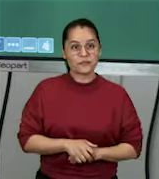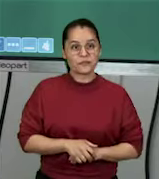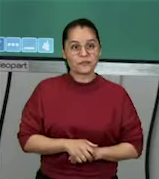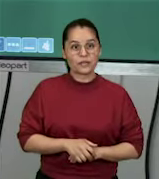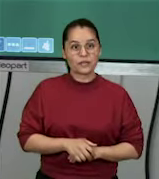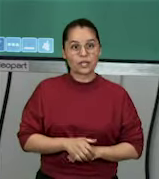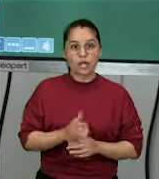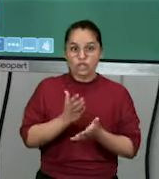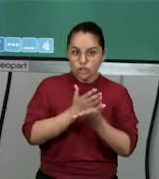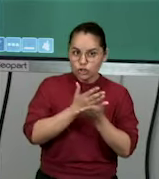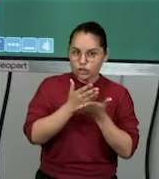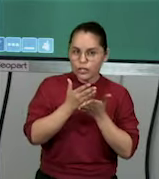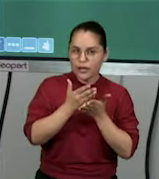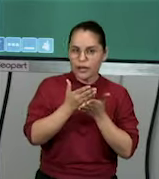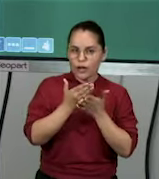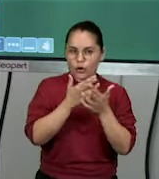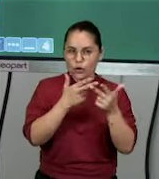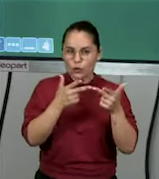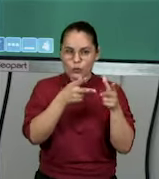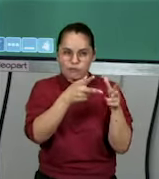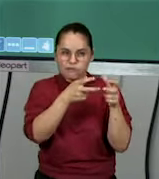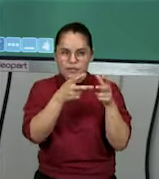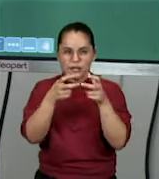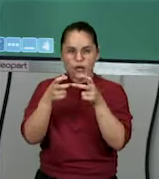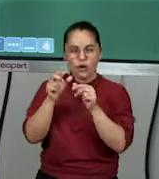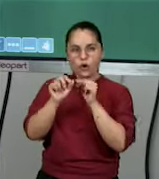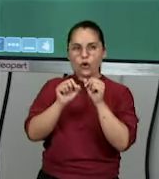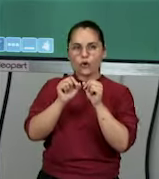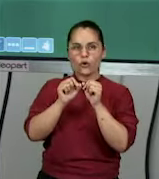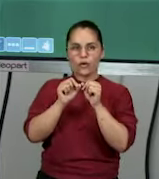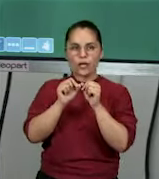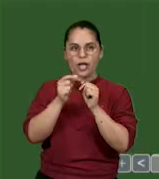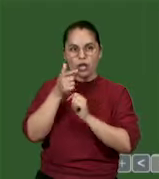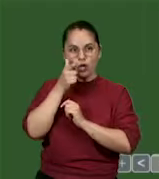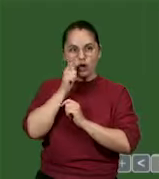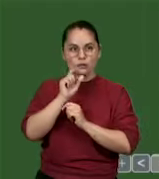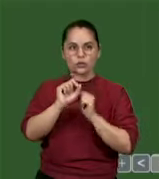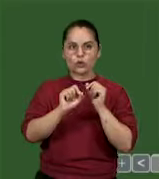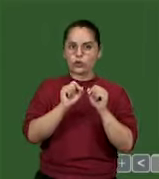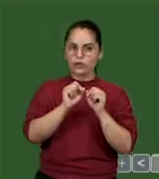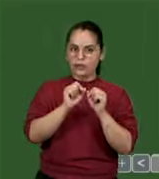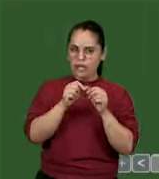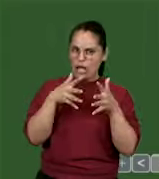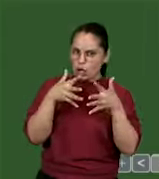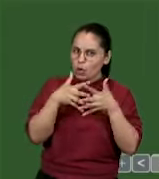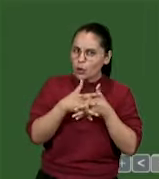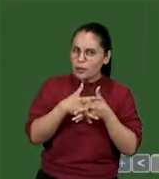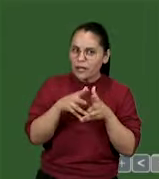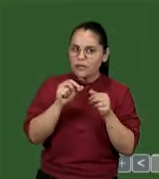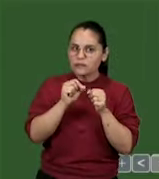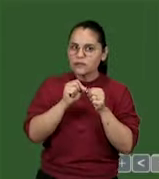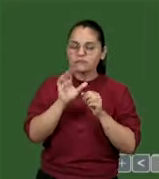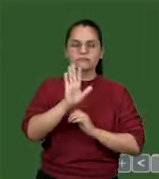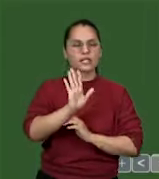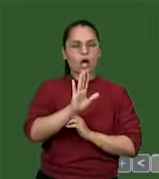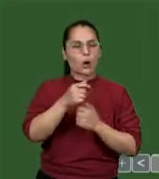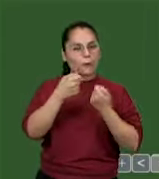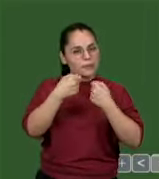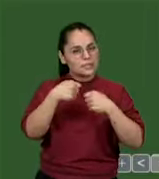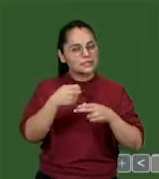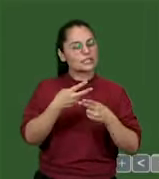eliminar partes e perceber que a minha construção ela não é tão complicada assim, se eu